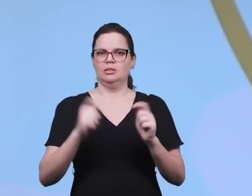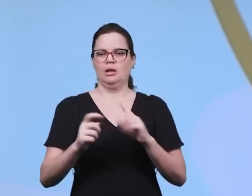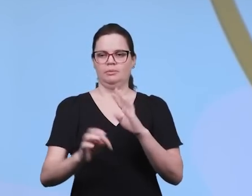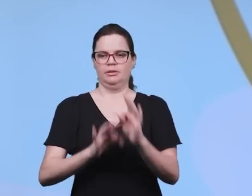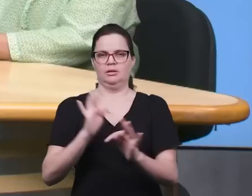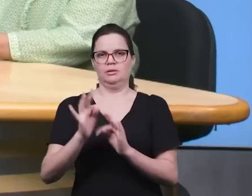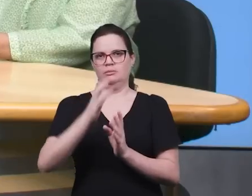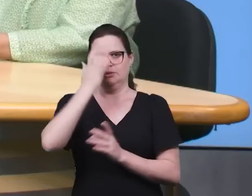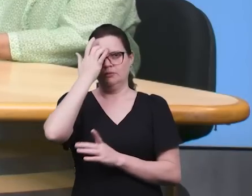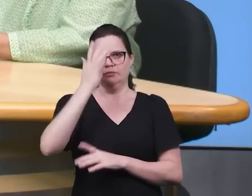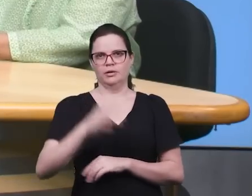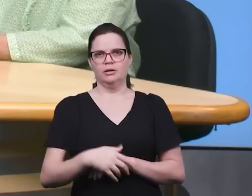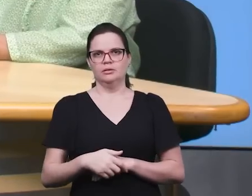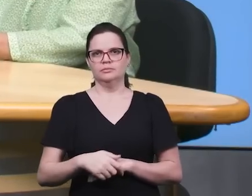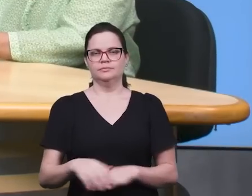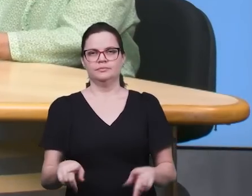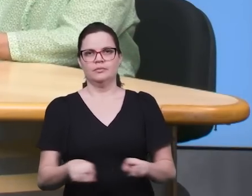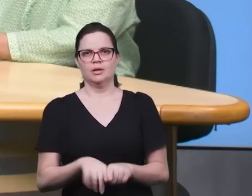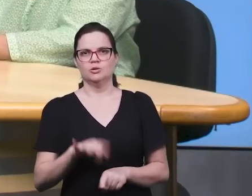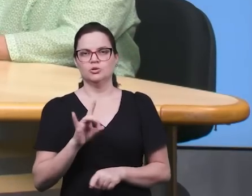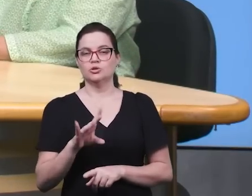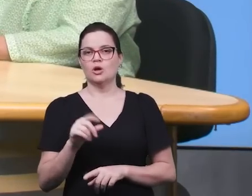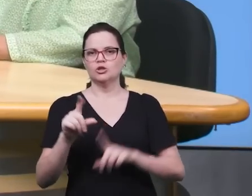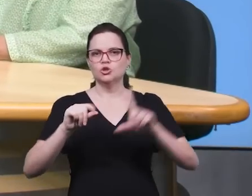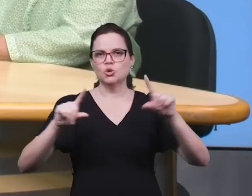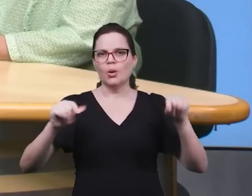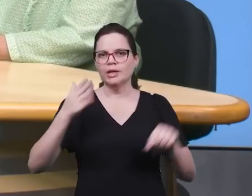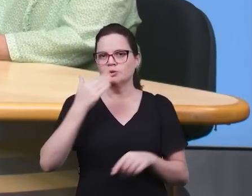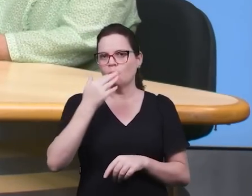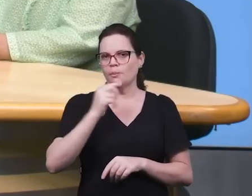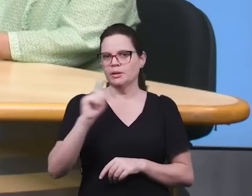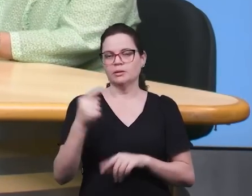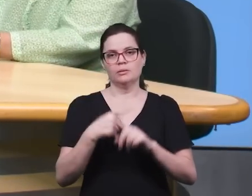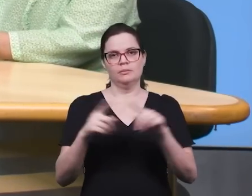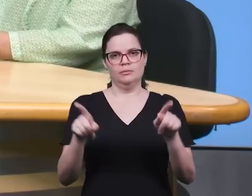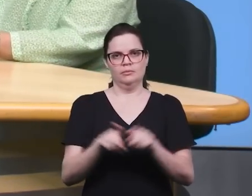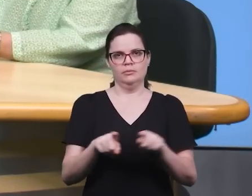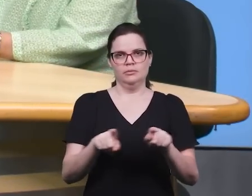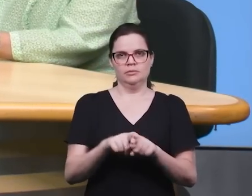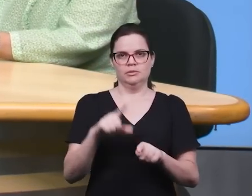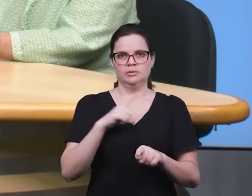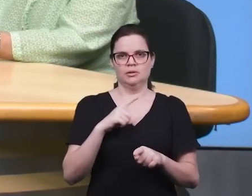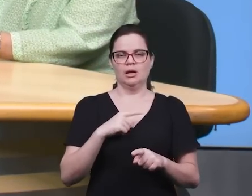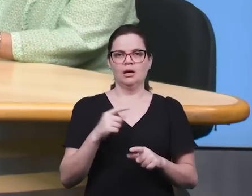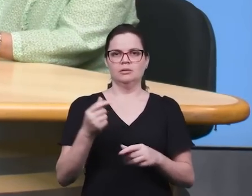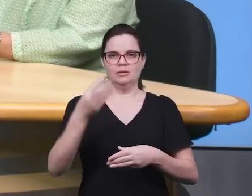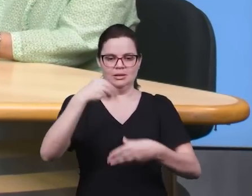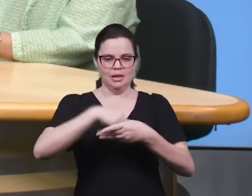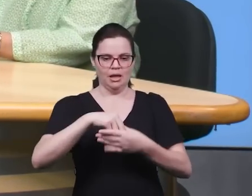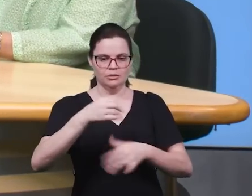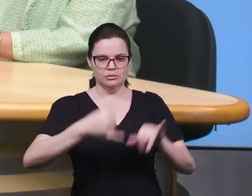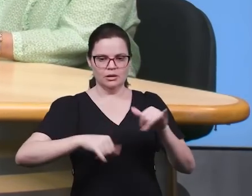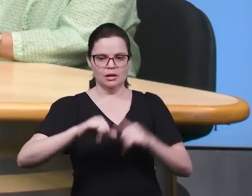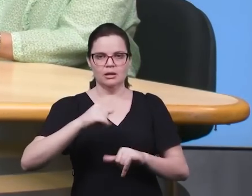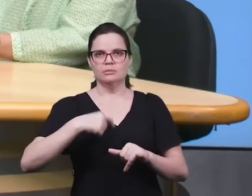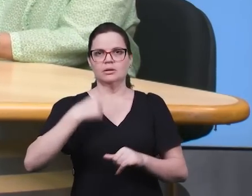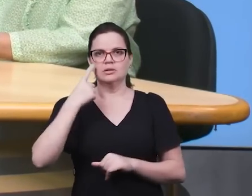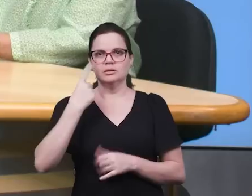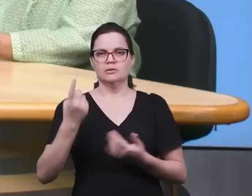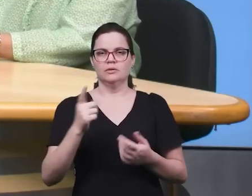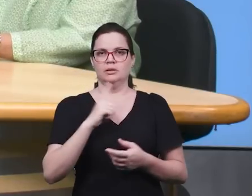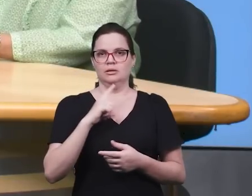tratamentos. Também nem somente a seletividade, quanto também os elementos da composição, né,